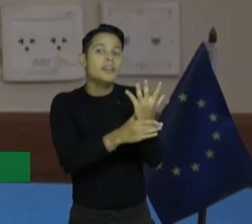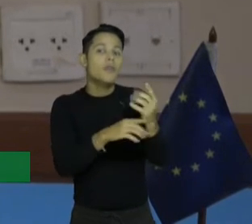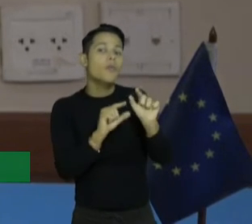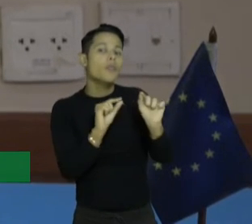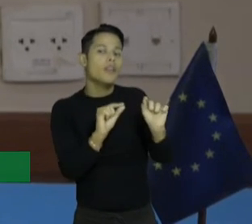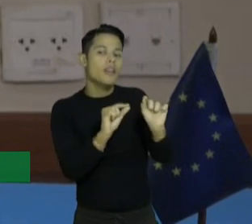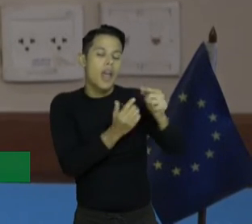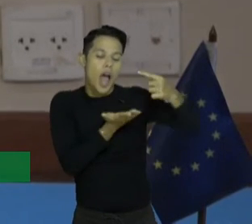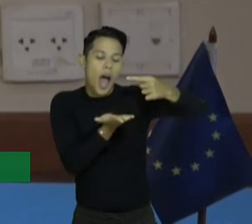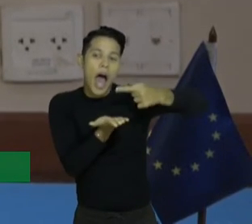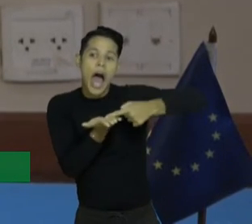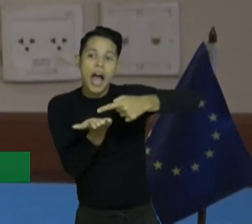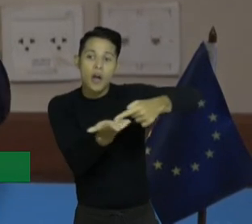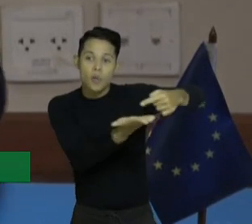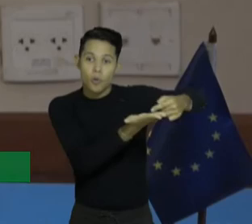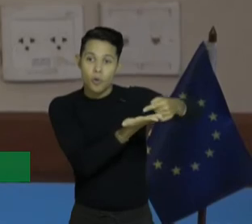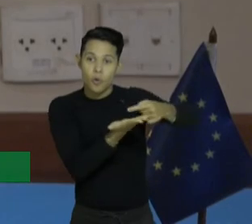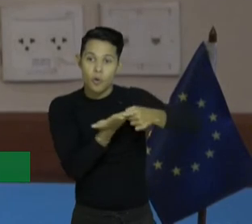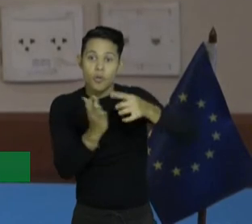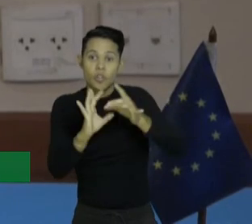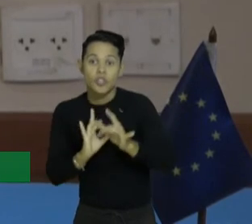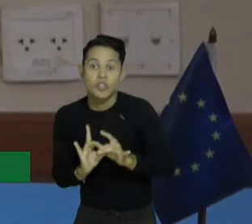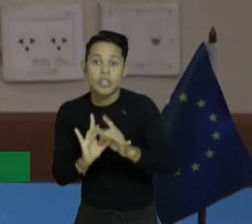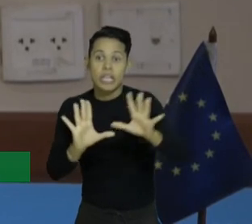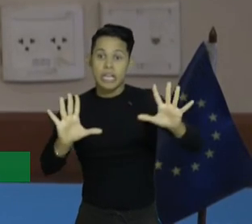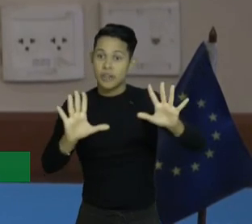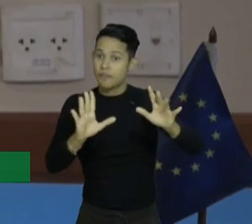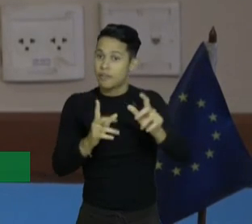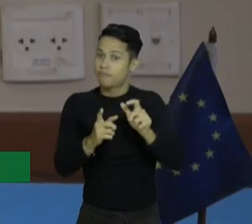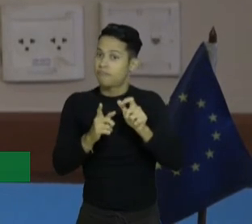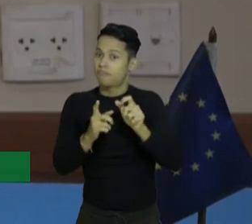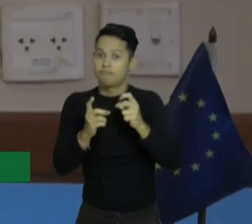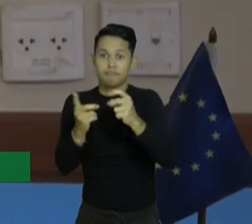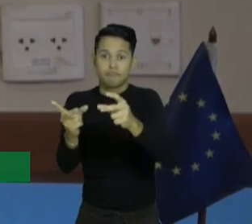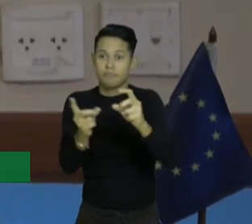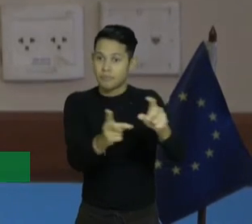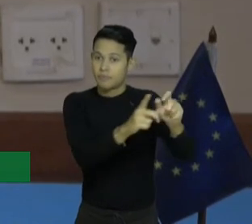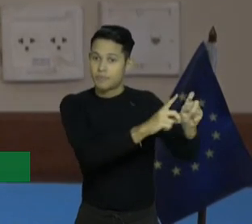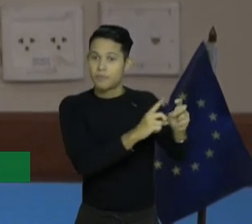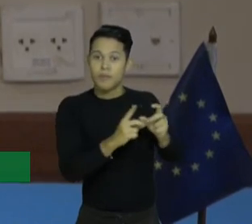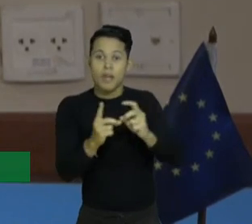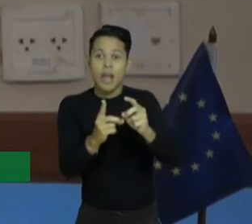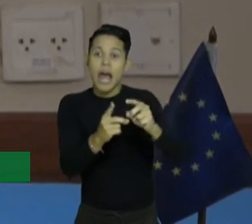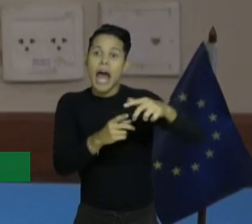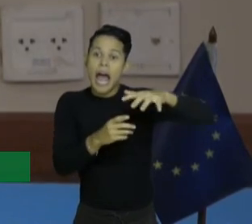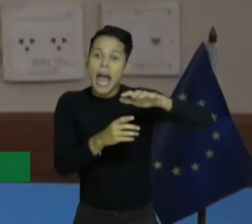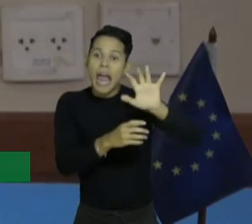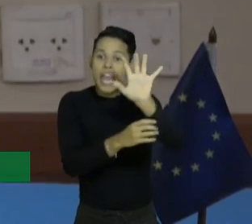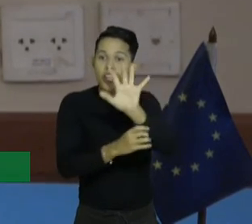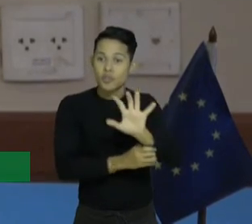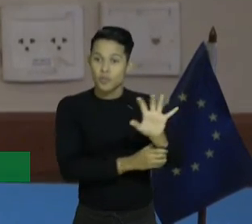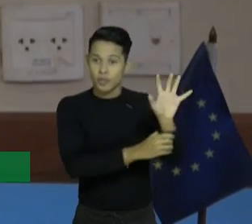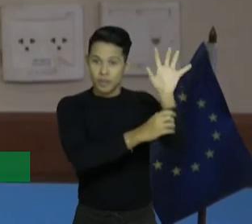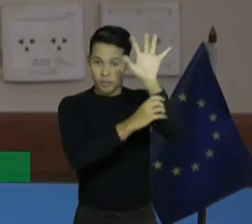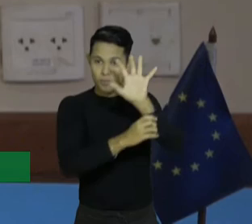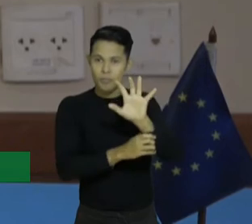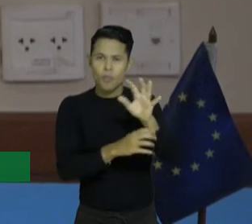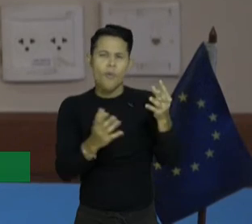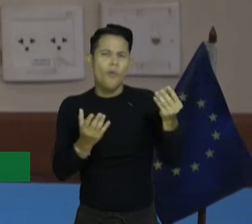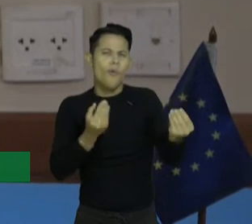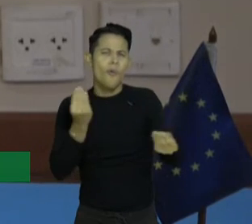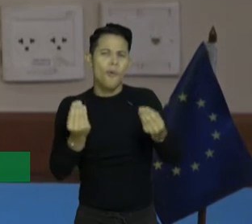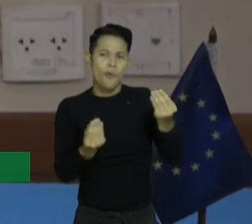os tratados de livre comércio regionais o que que são são as cidades aduaneiras que não tem